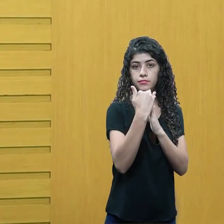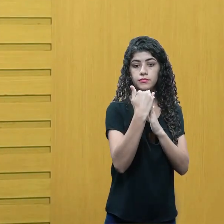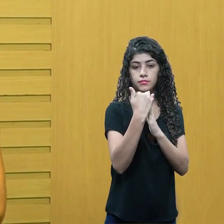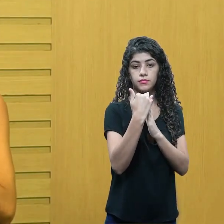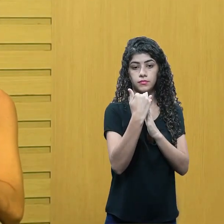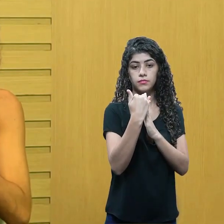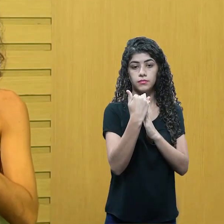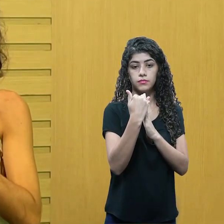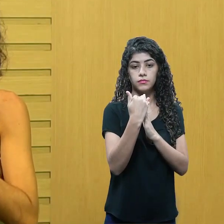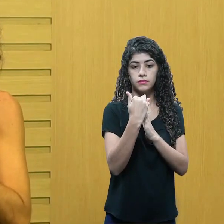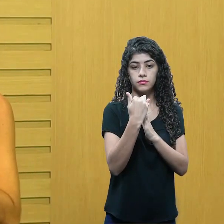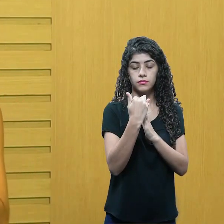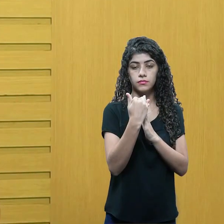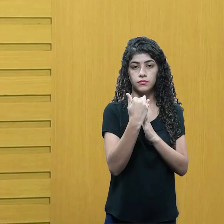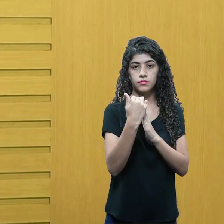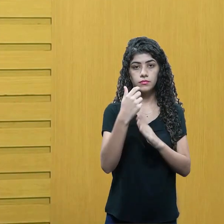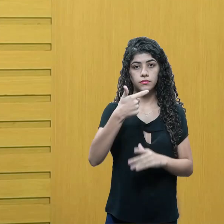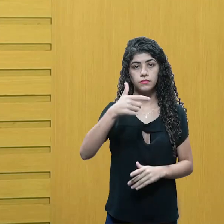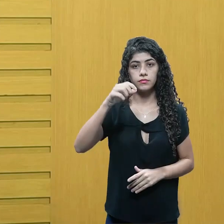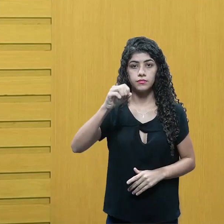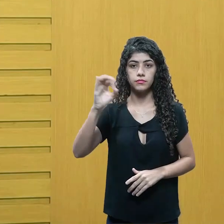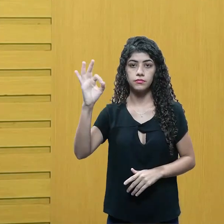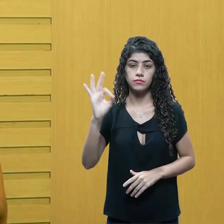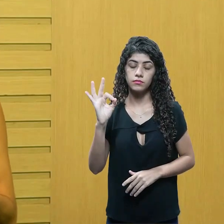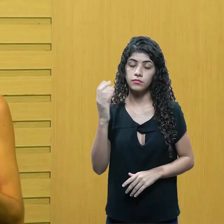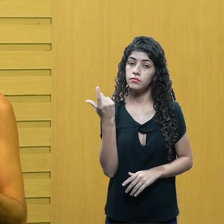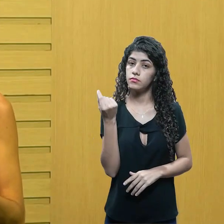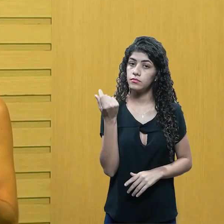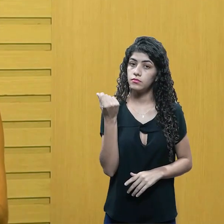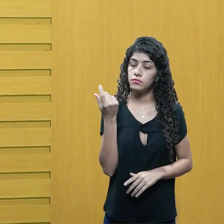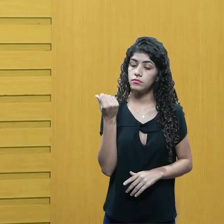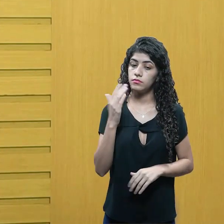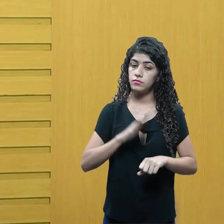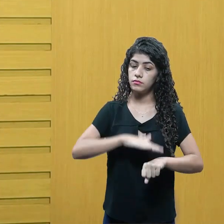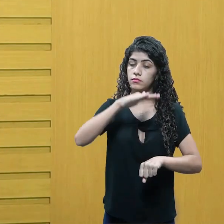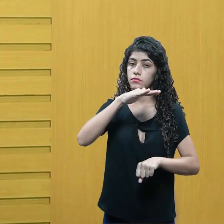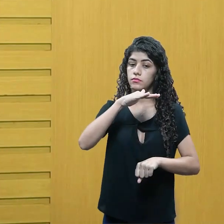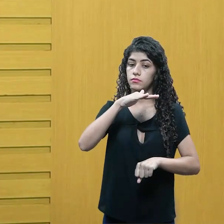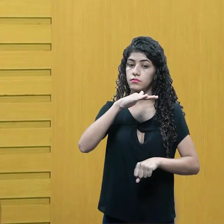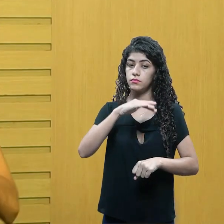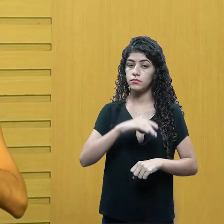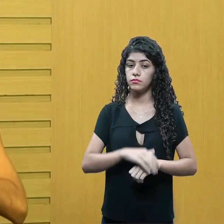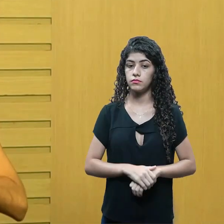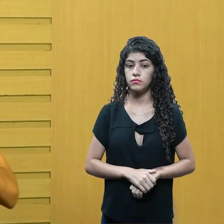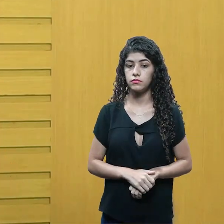exceder mais de 20% do seu orçamento,